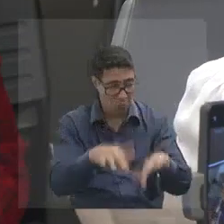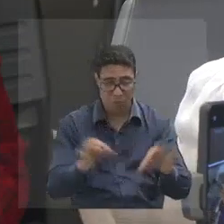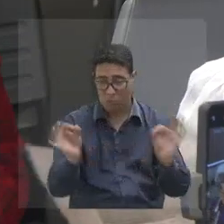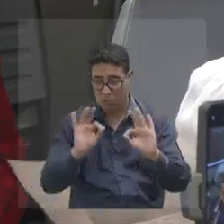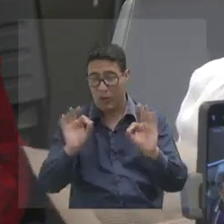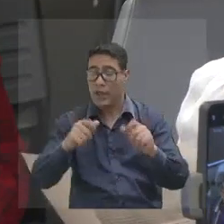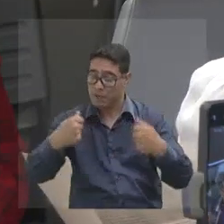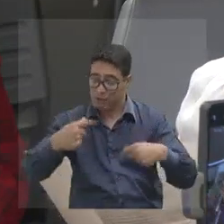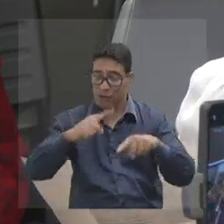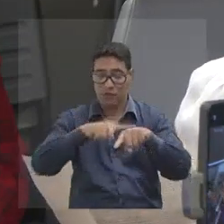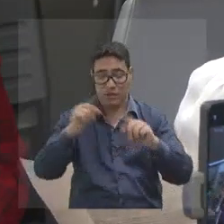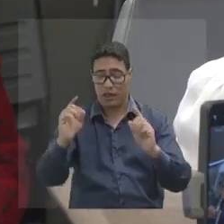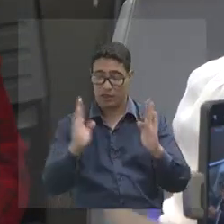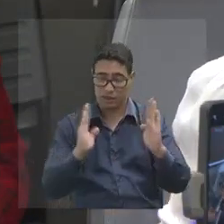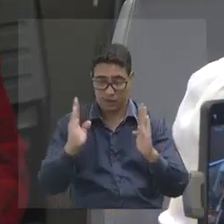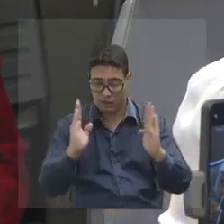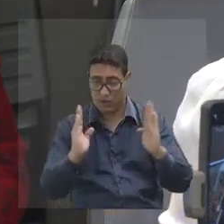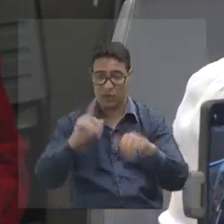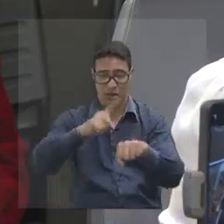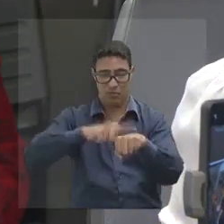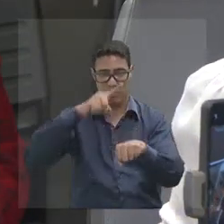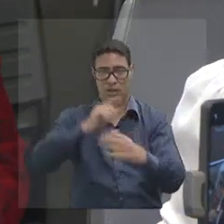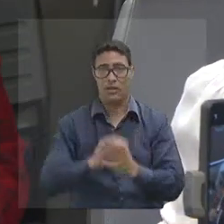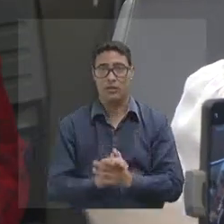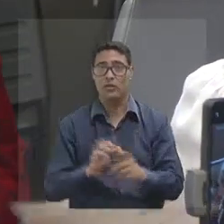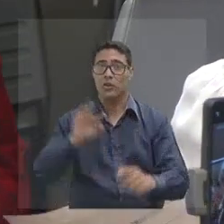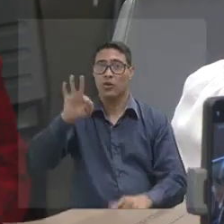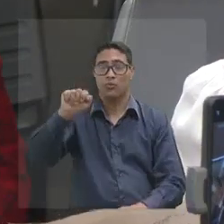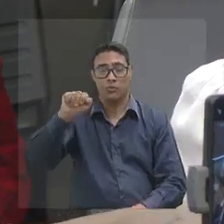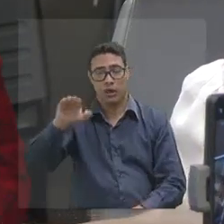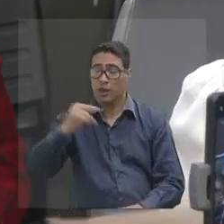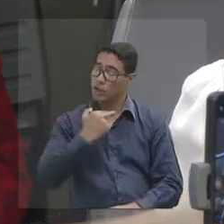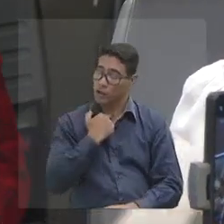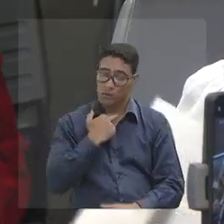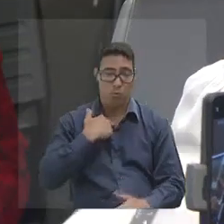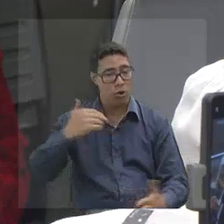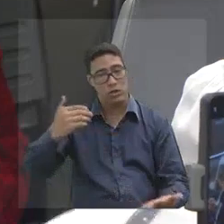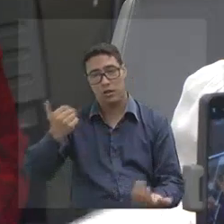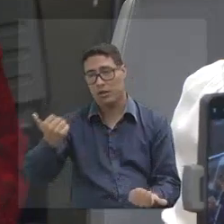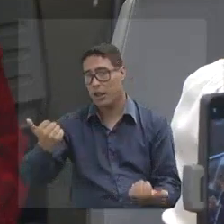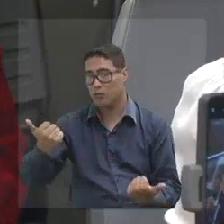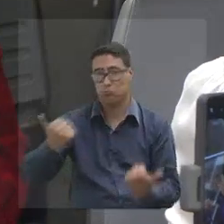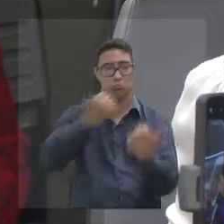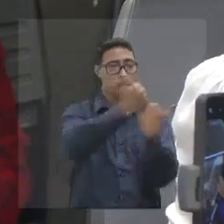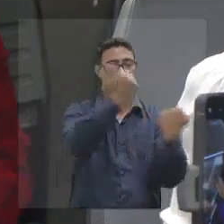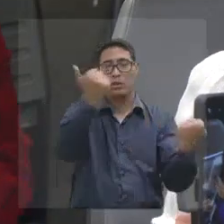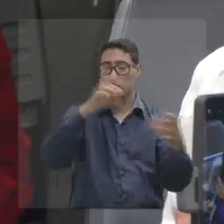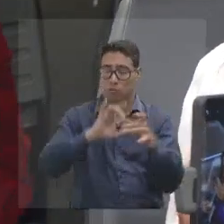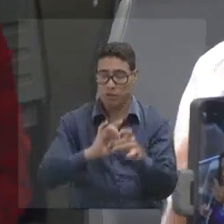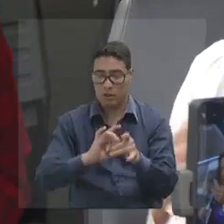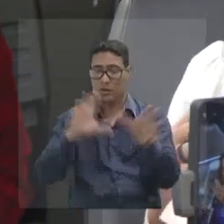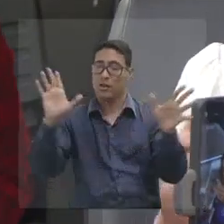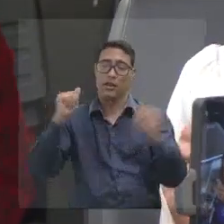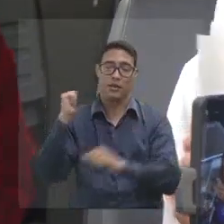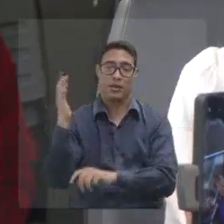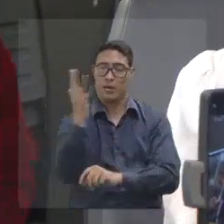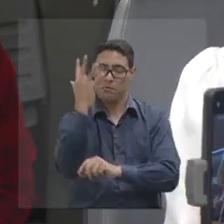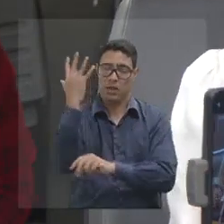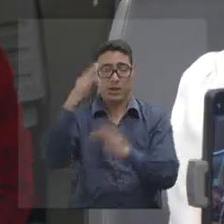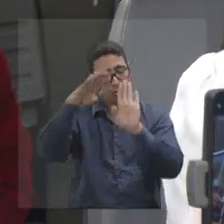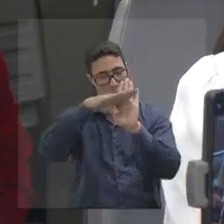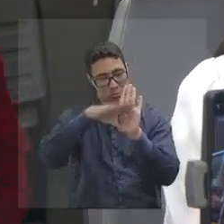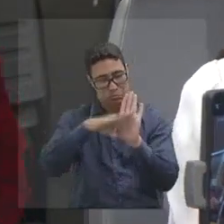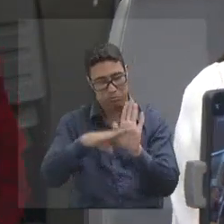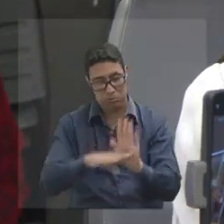ser temporários um taque não pode servir como substituto de uma licença ambiental complexa no caso